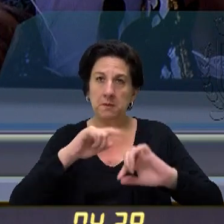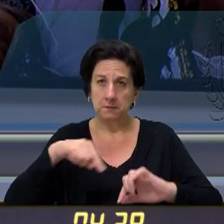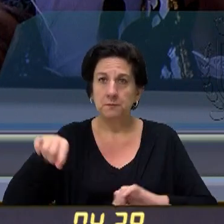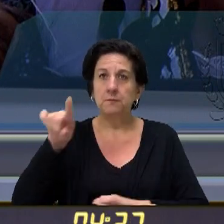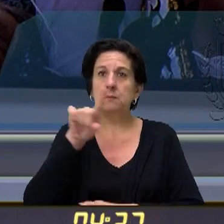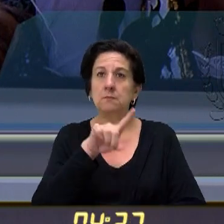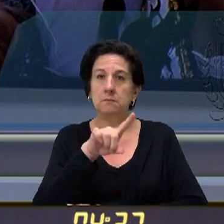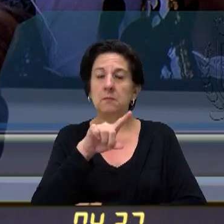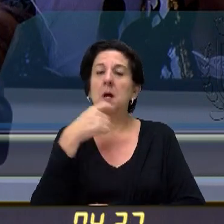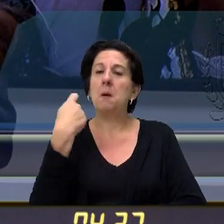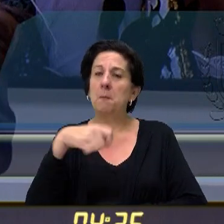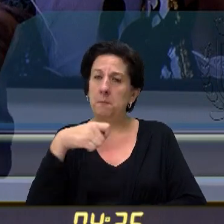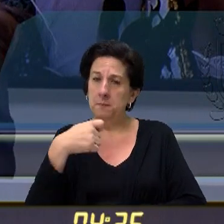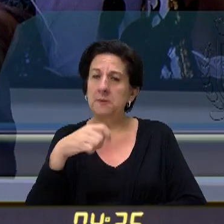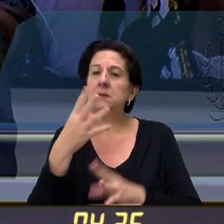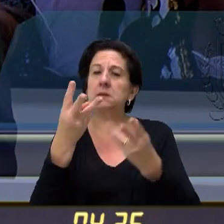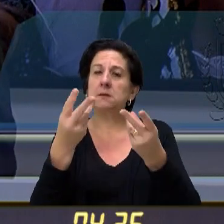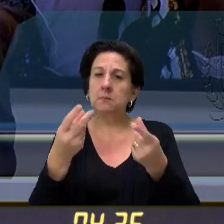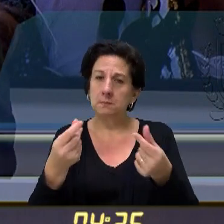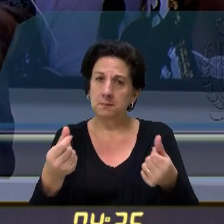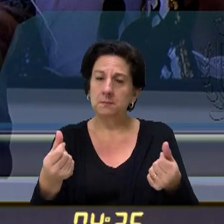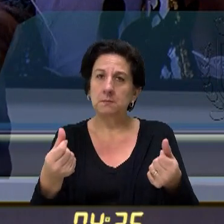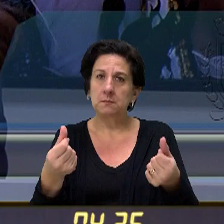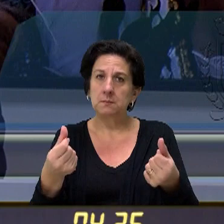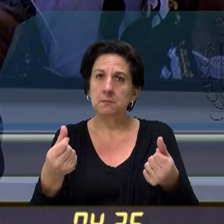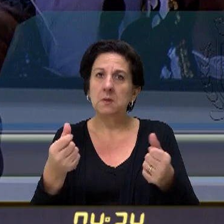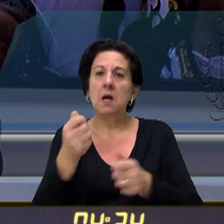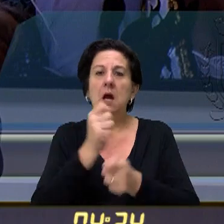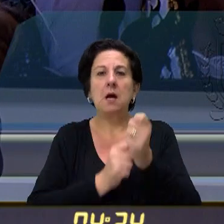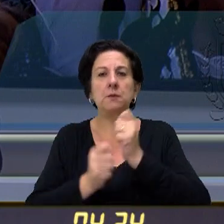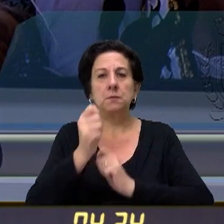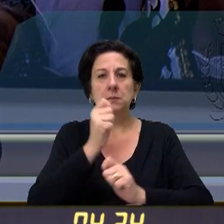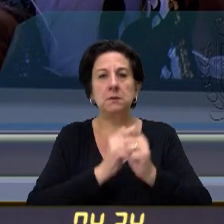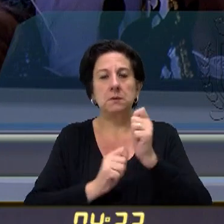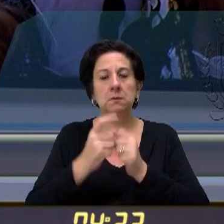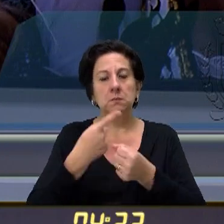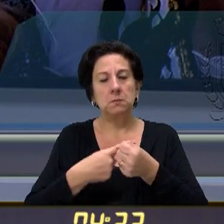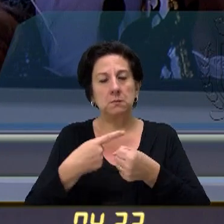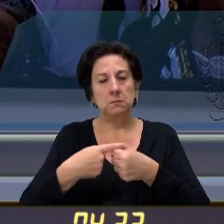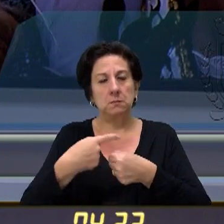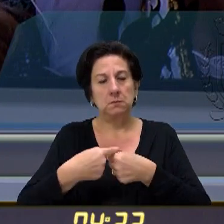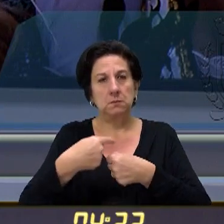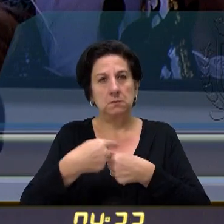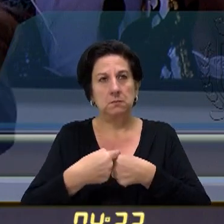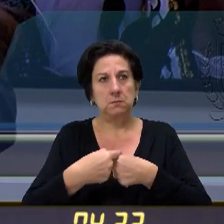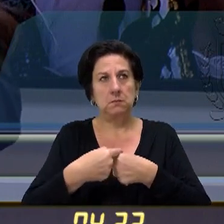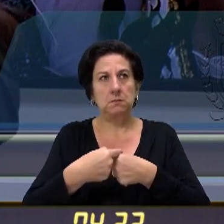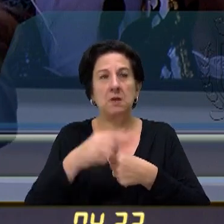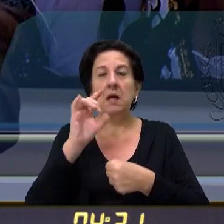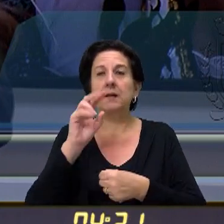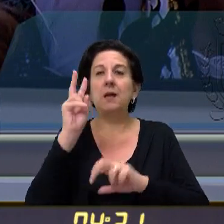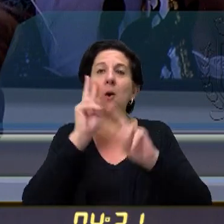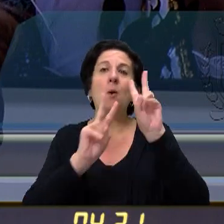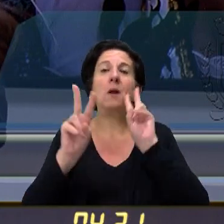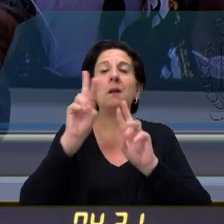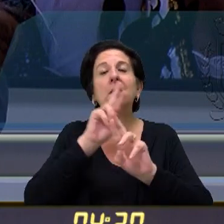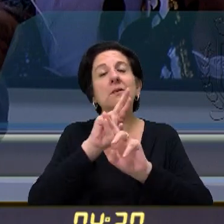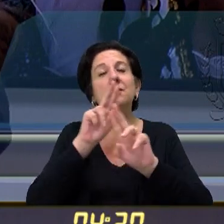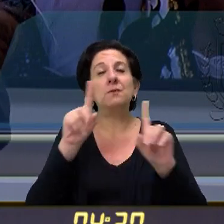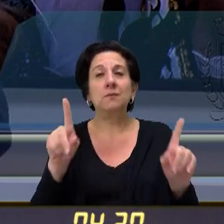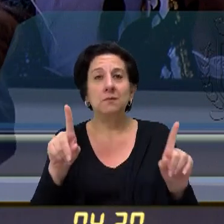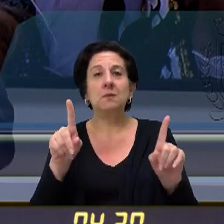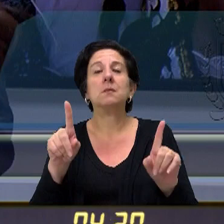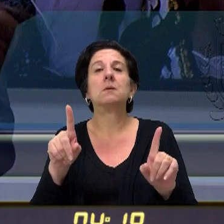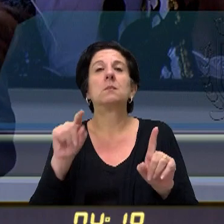vocês precisam sensibilizar a administração municipal a ter um olhar diferente